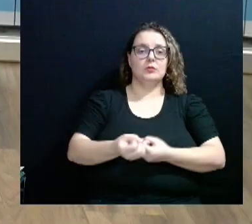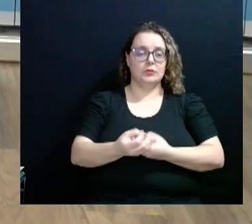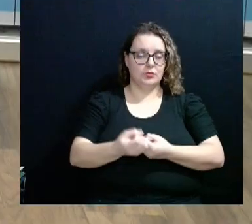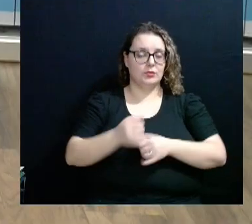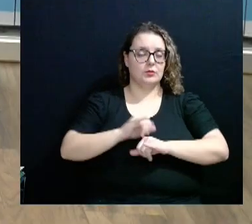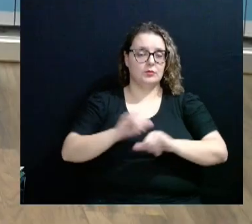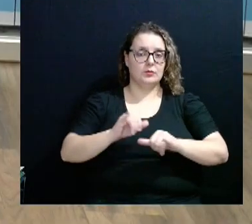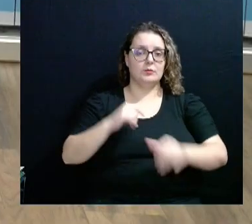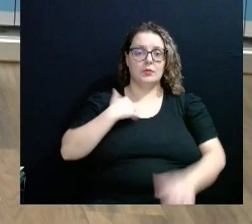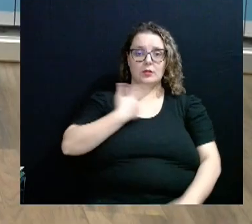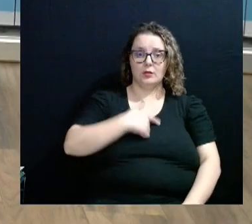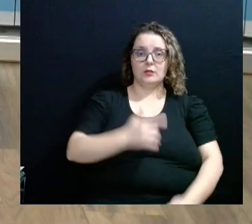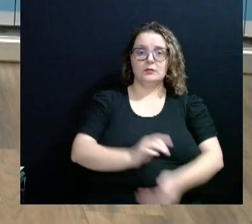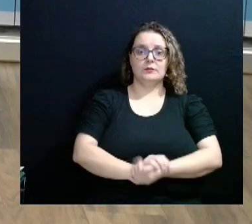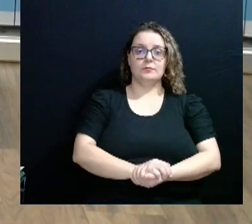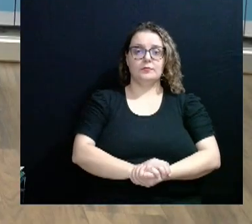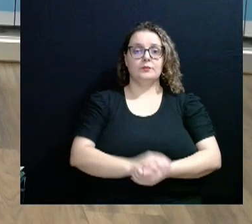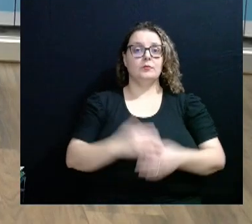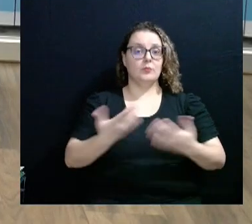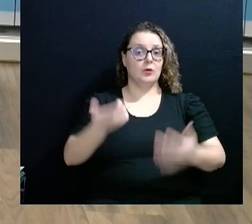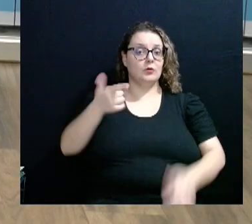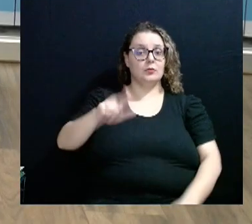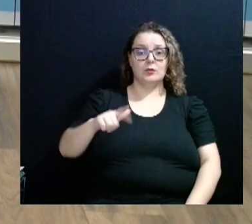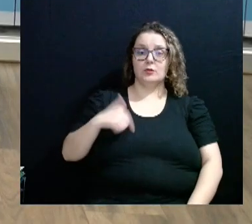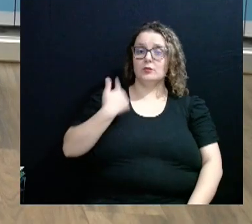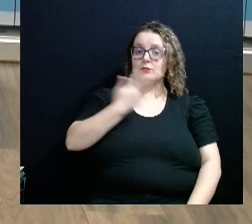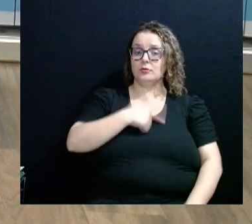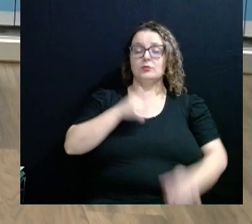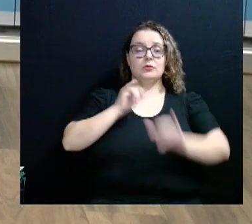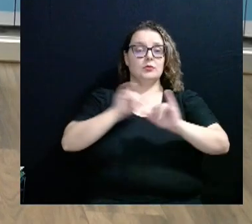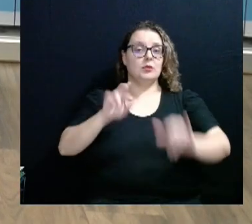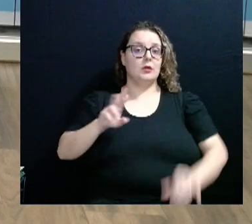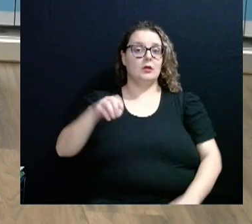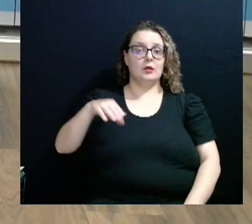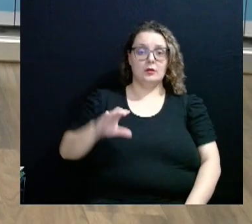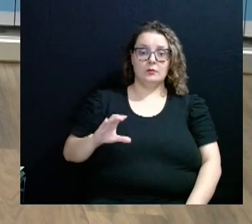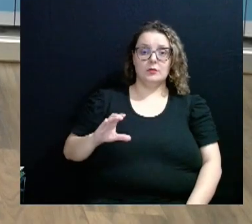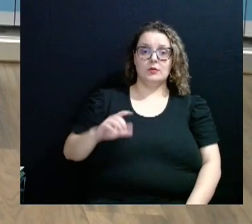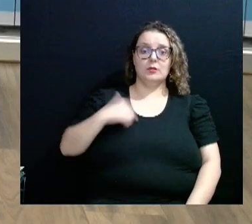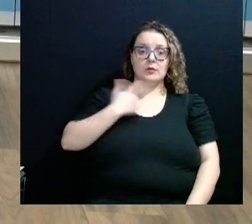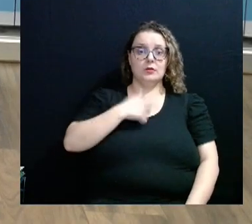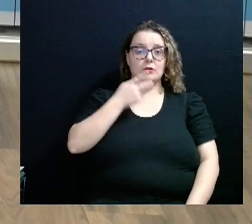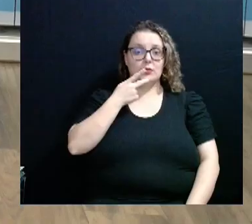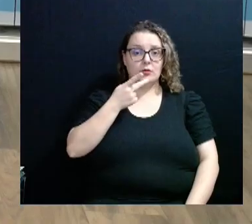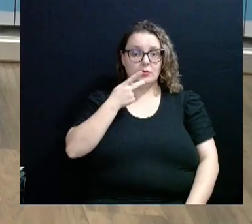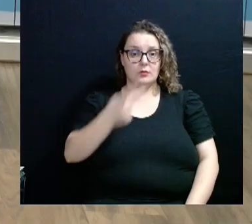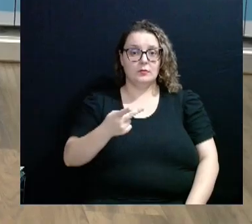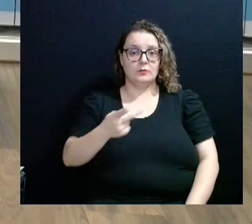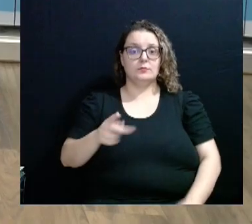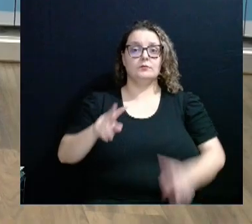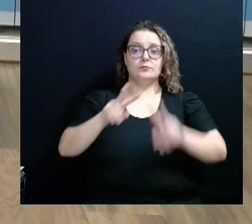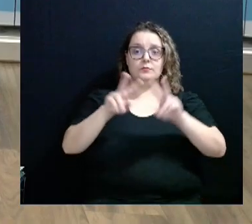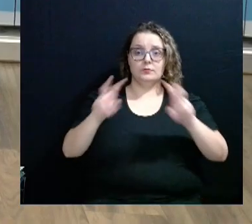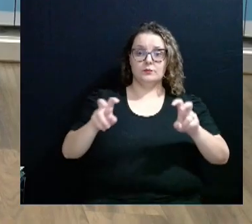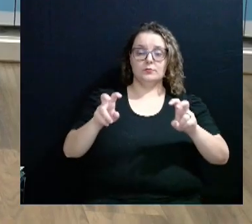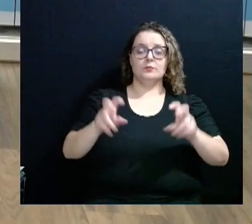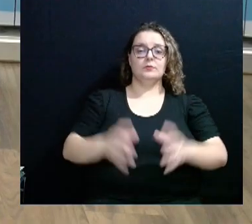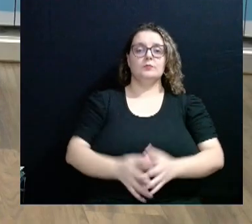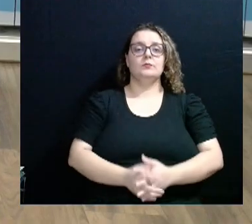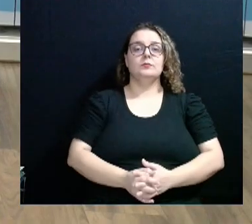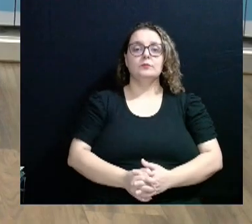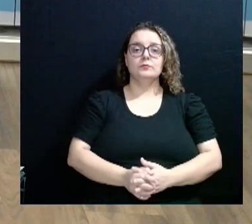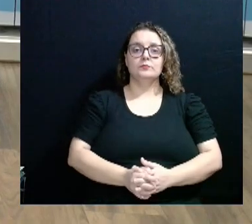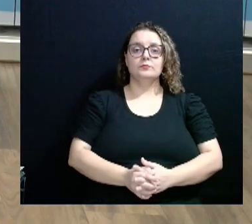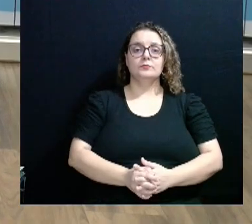a gente segue aqui com as notícias da metrópole, mas agora falando sobre emprego. Atenção, hein? Você que está desempregado, disponível para o mercado de